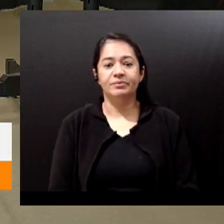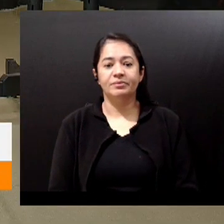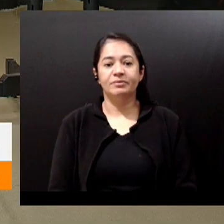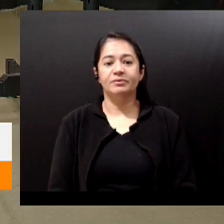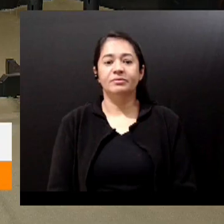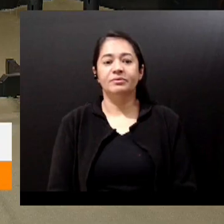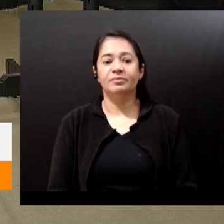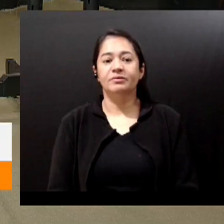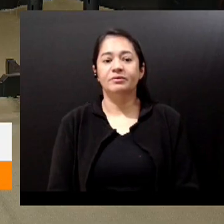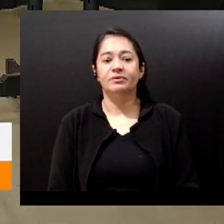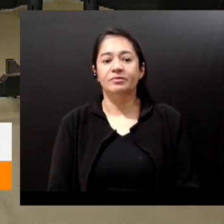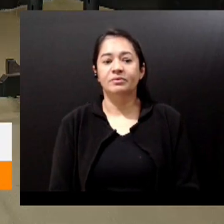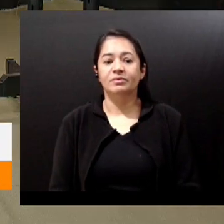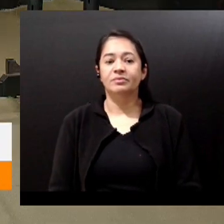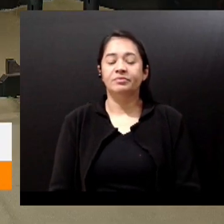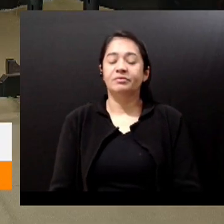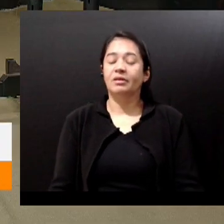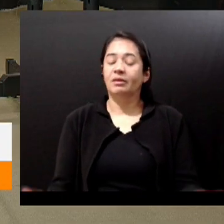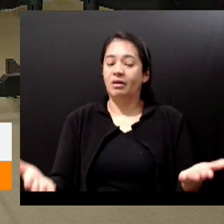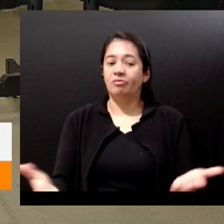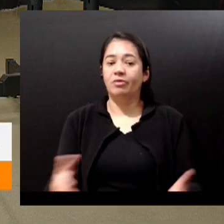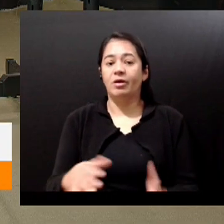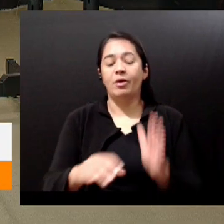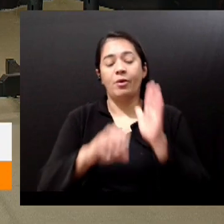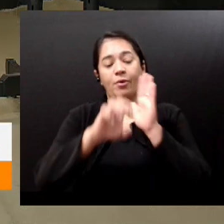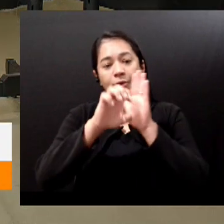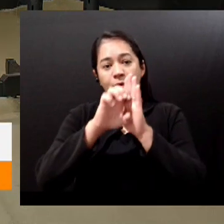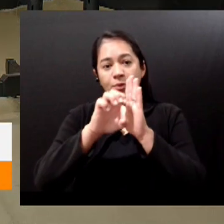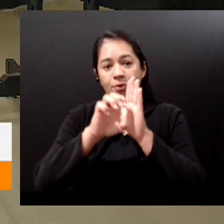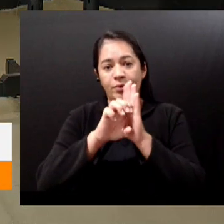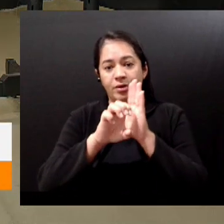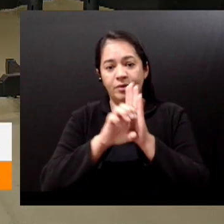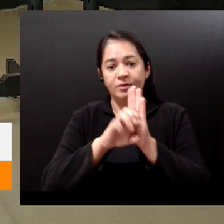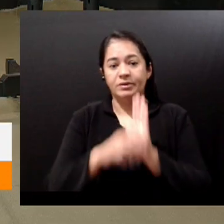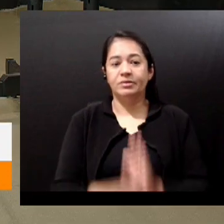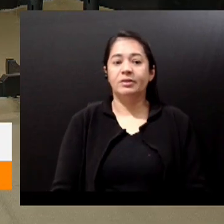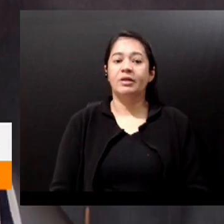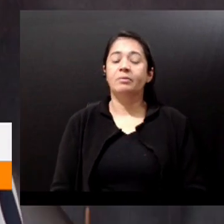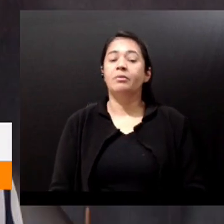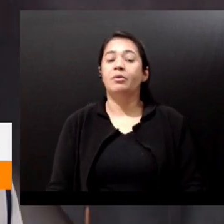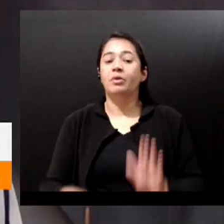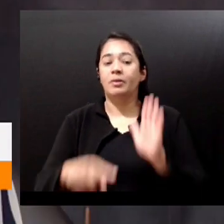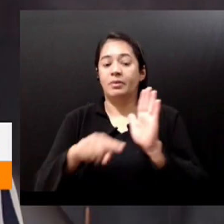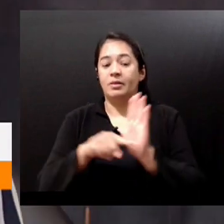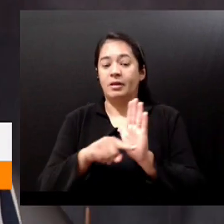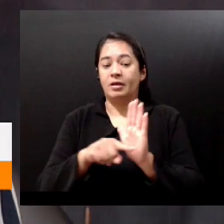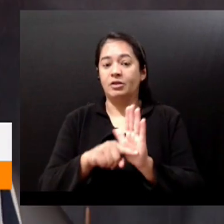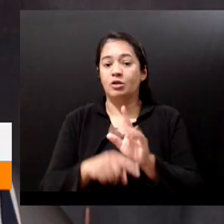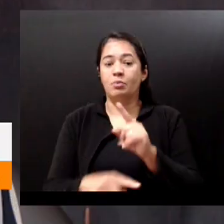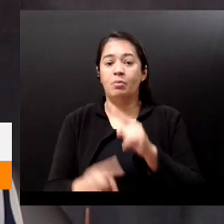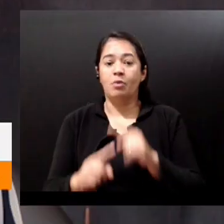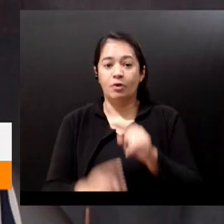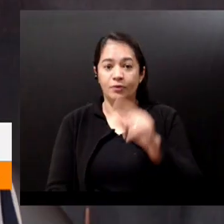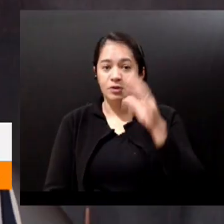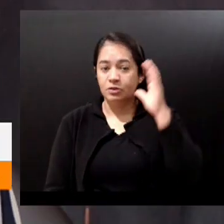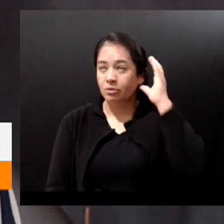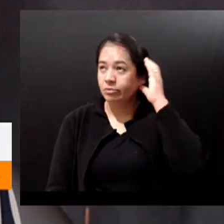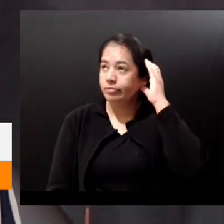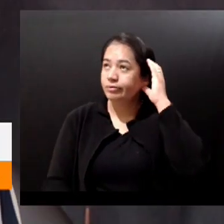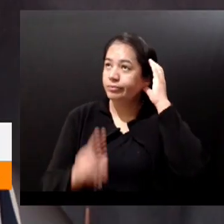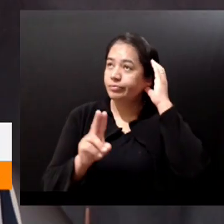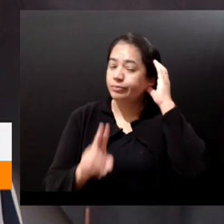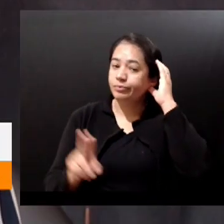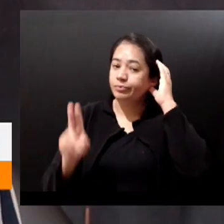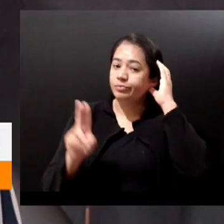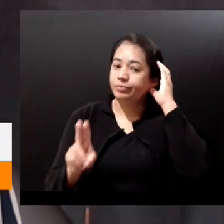né, negativo do uso do fone de ouvido. Então, pensa que você está numa situação, né, num ambiente de trabalho que precisa